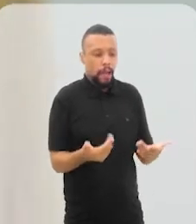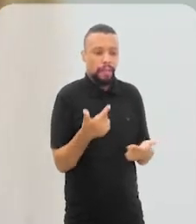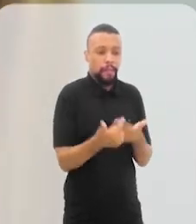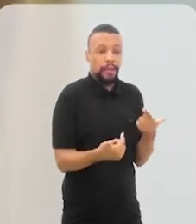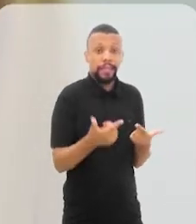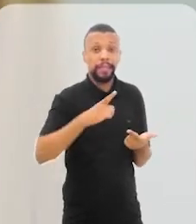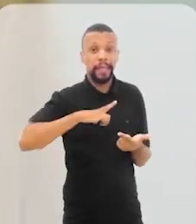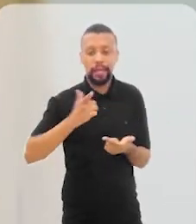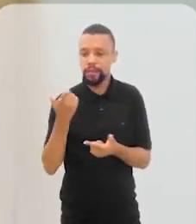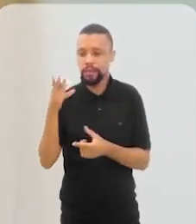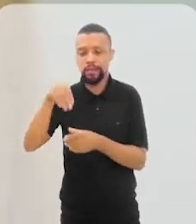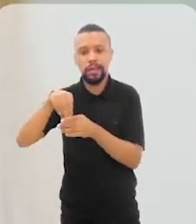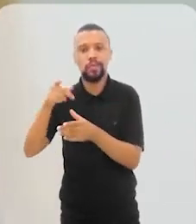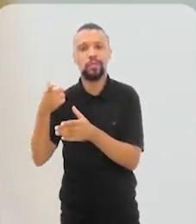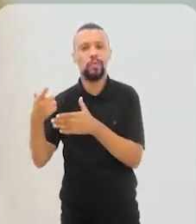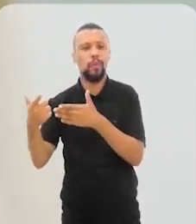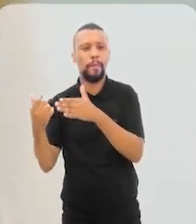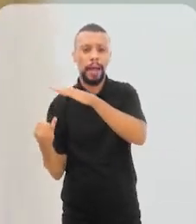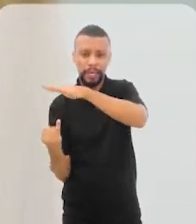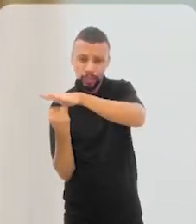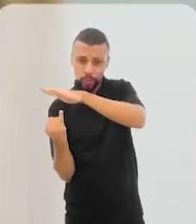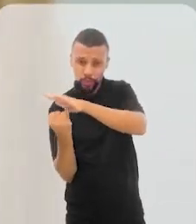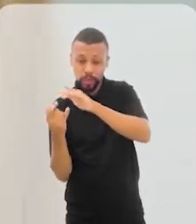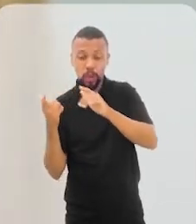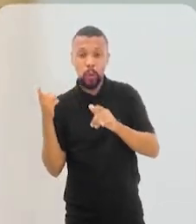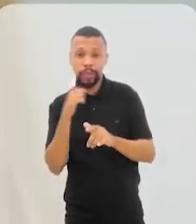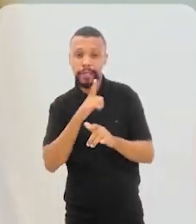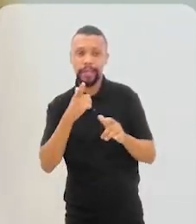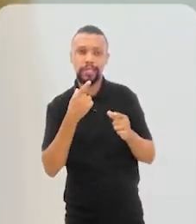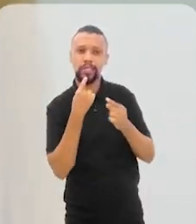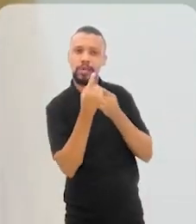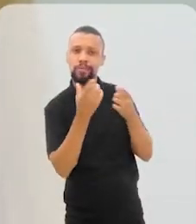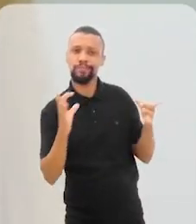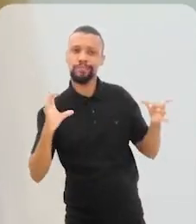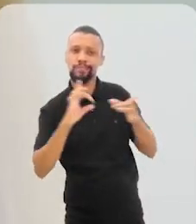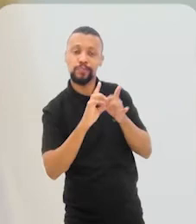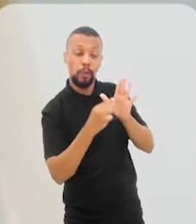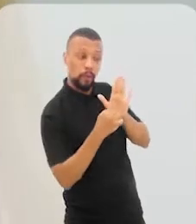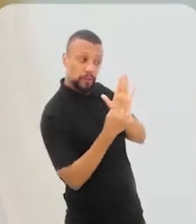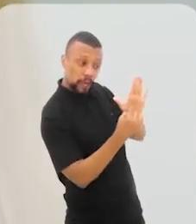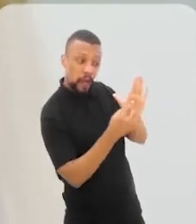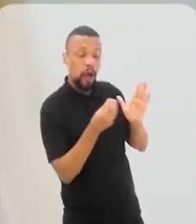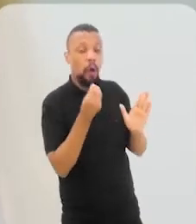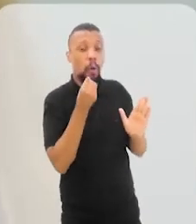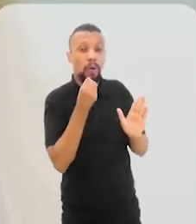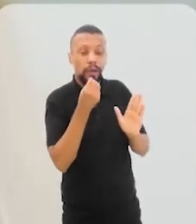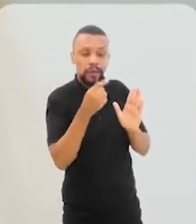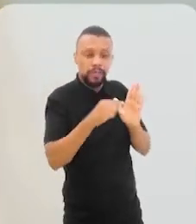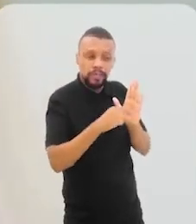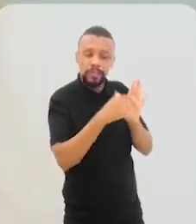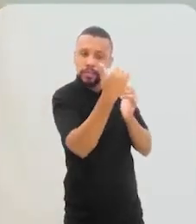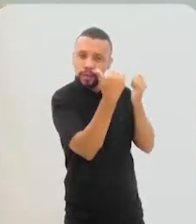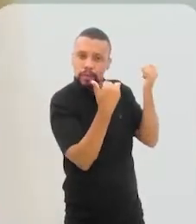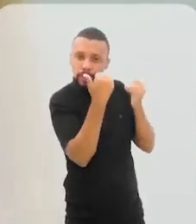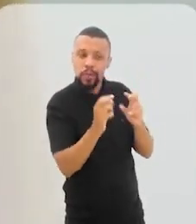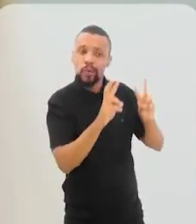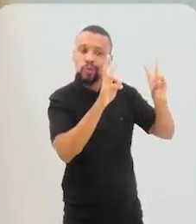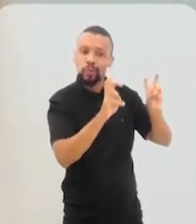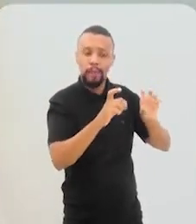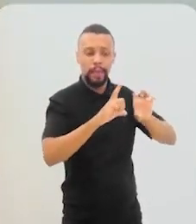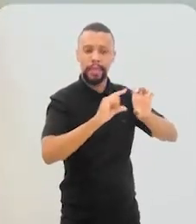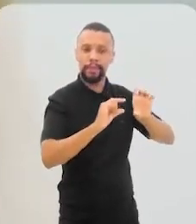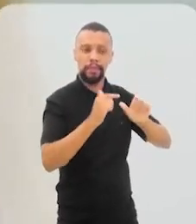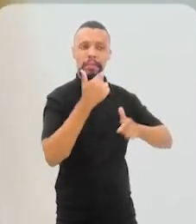que fala com esses negócios e consegue levar até eles a oportunidade de aparecerem nesse mapeamento, isso é muito